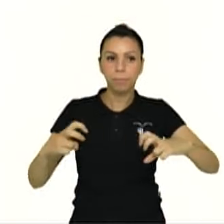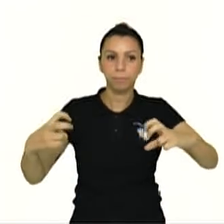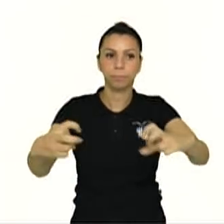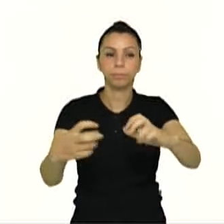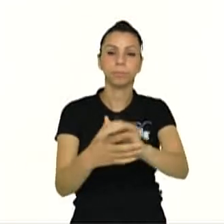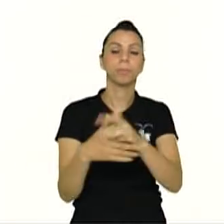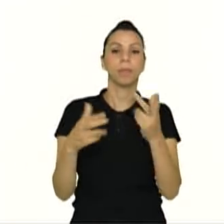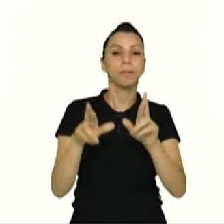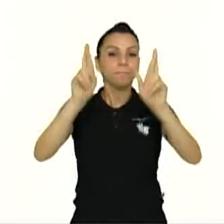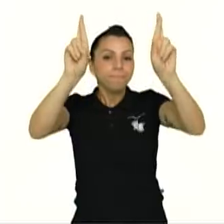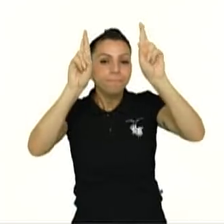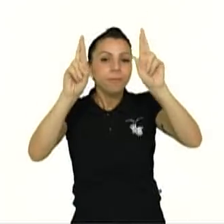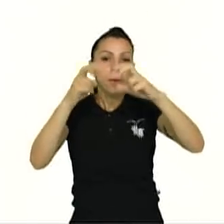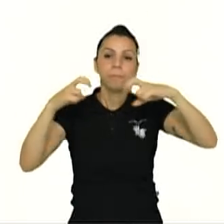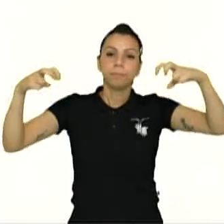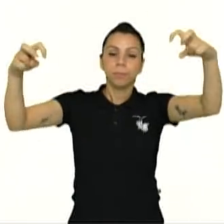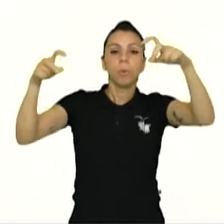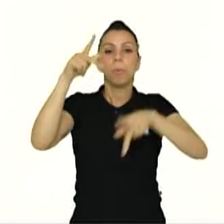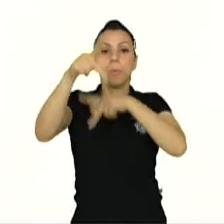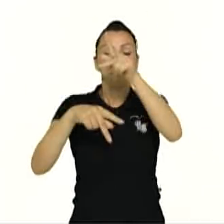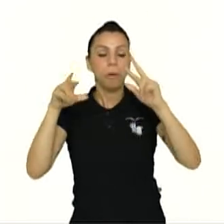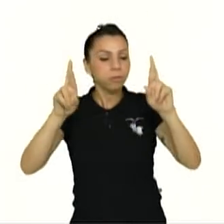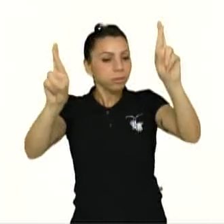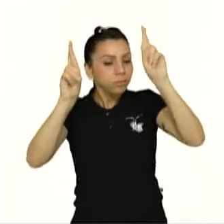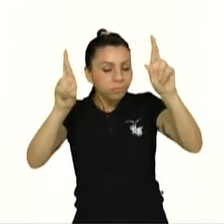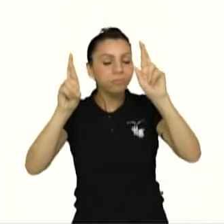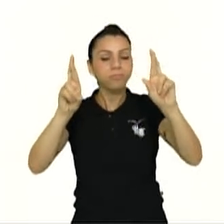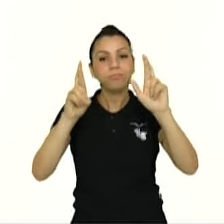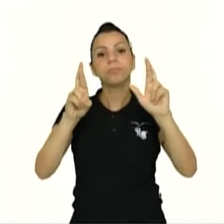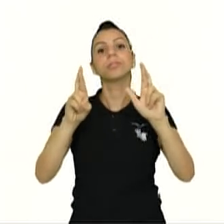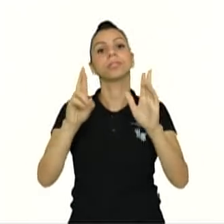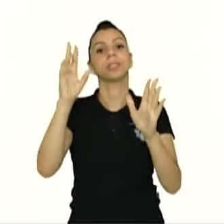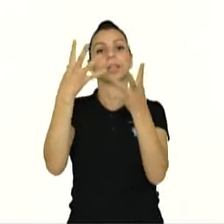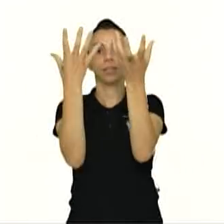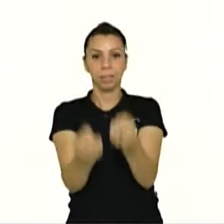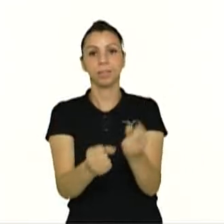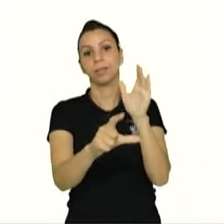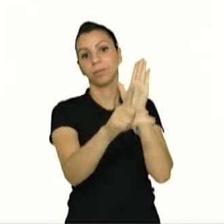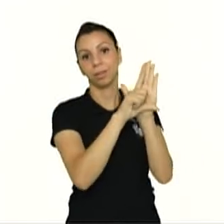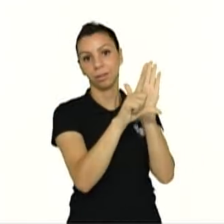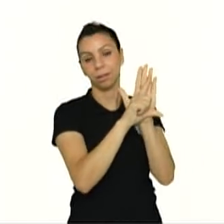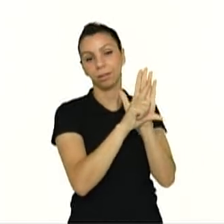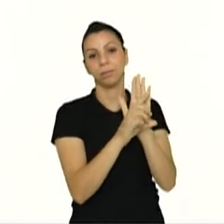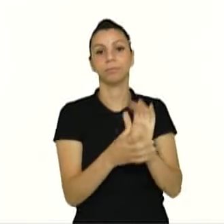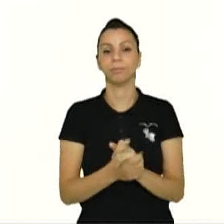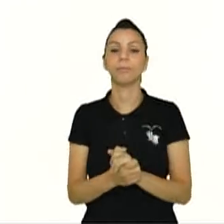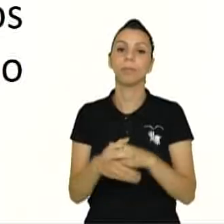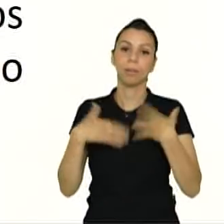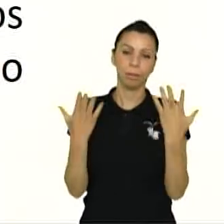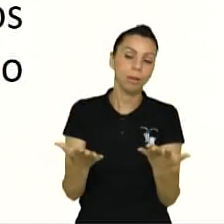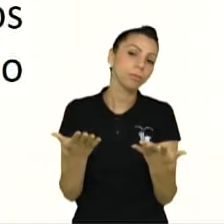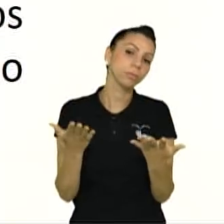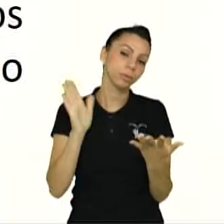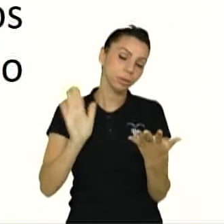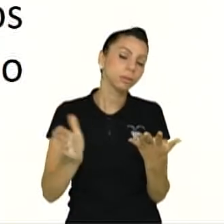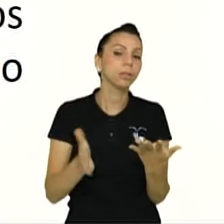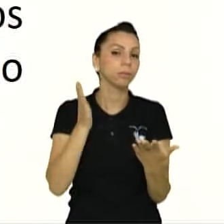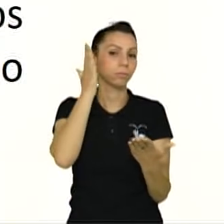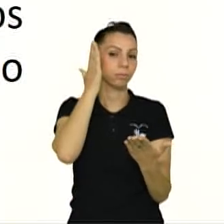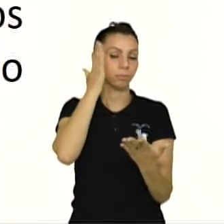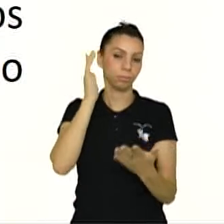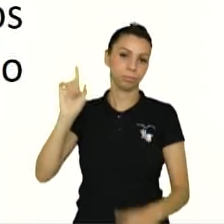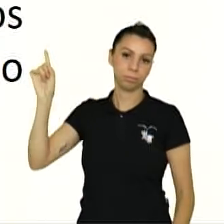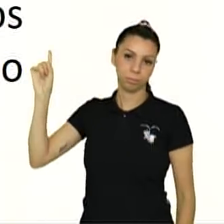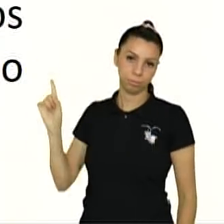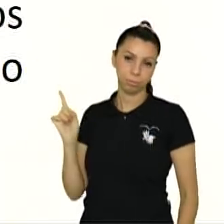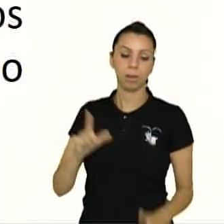aqui uma expectativa muito grande da população pela aprovação dessa lei, certo? E, enfim, como já tínhamos falado, essa